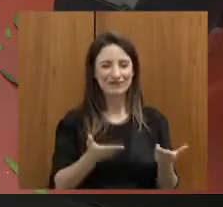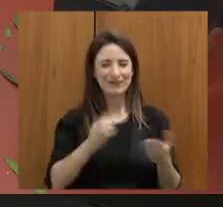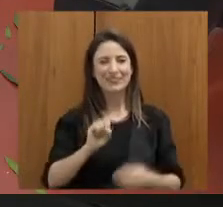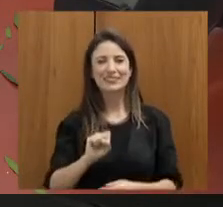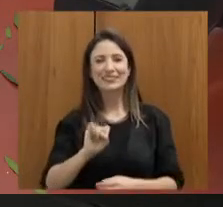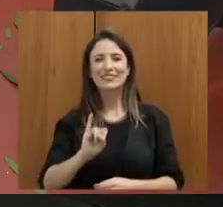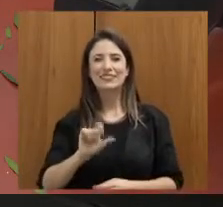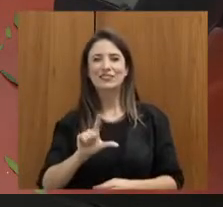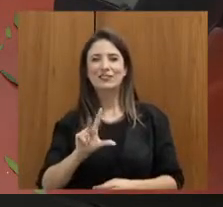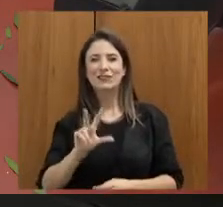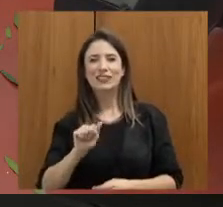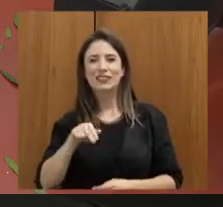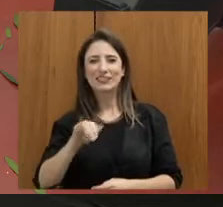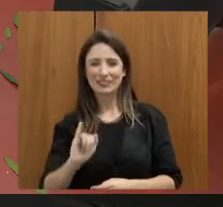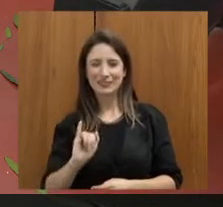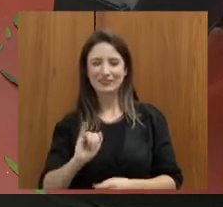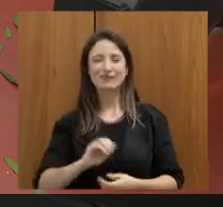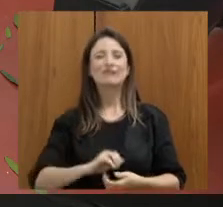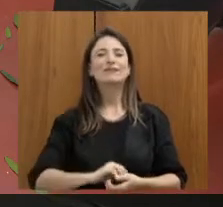euclênio